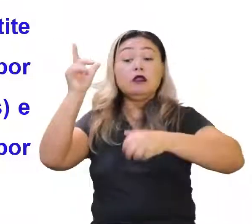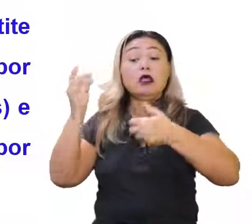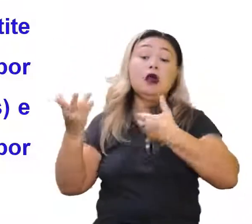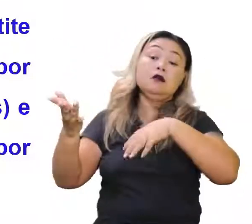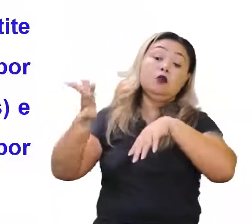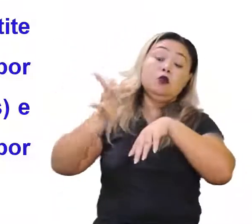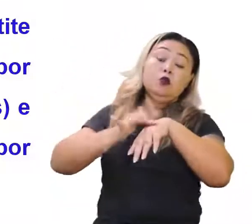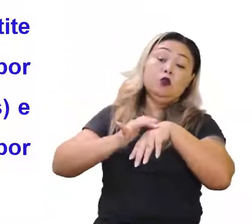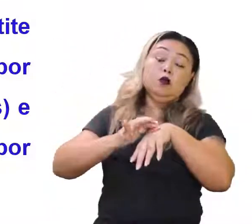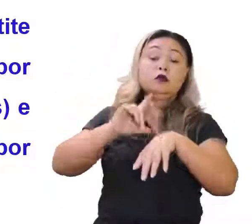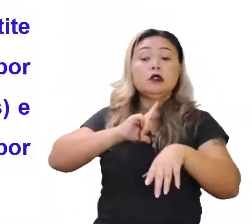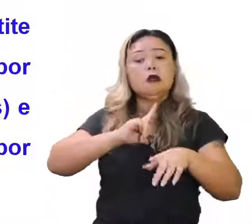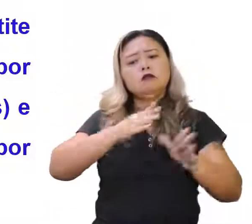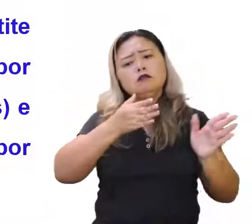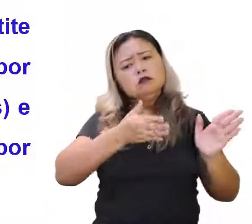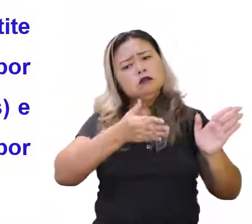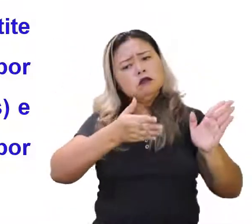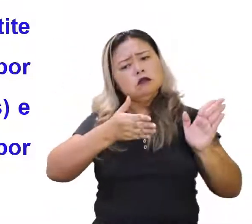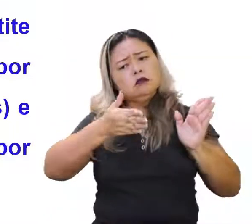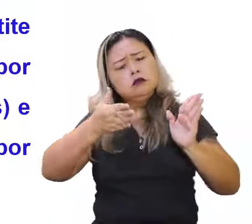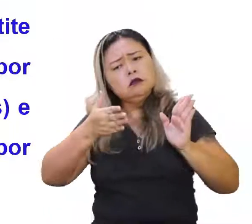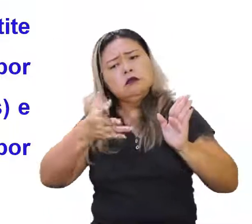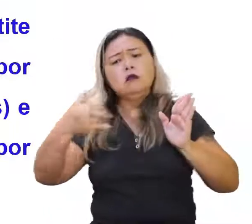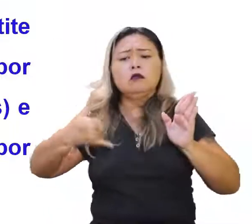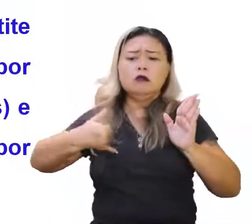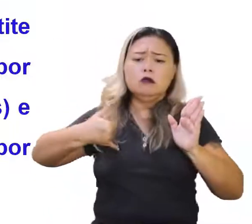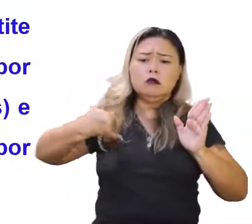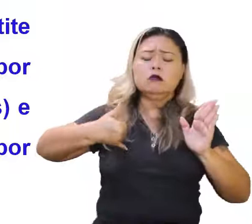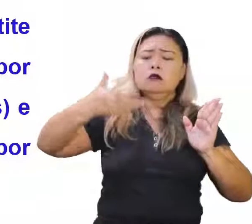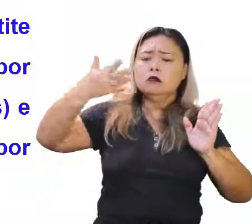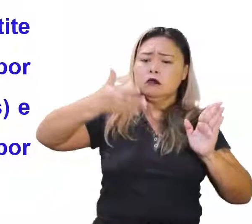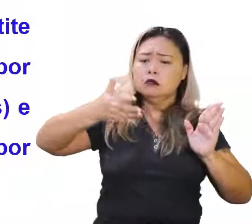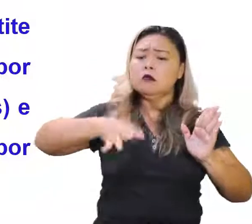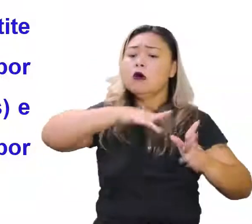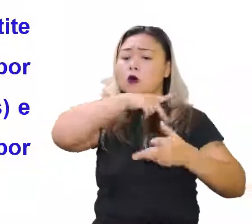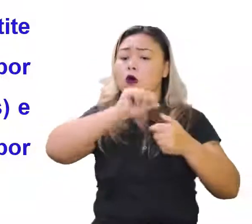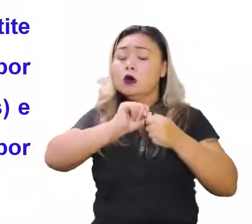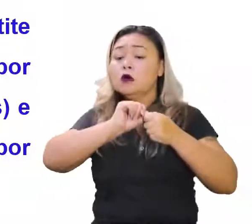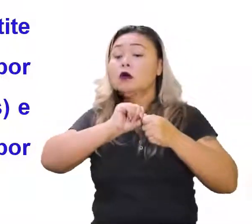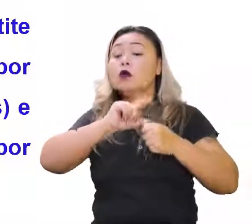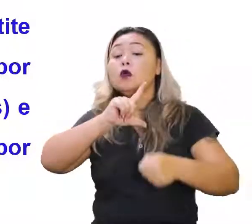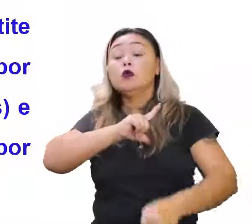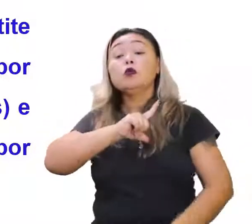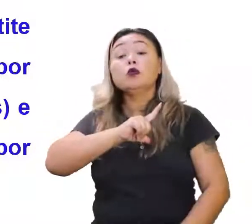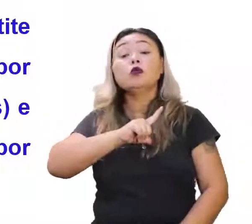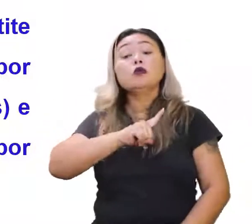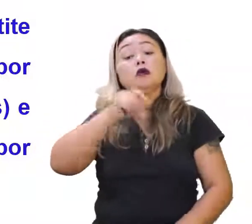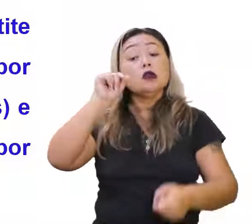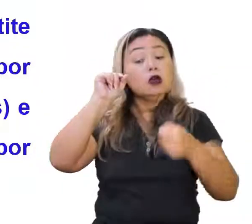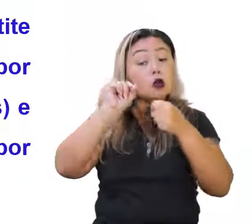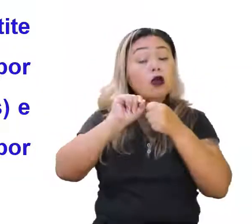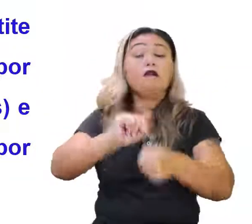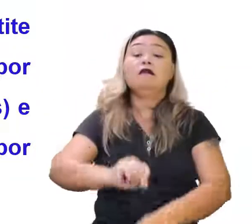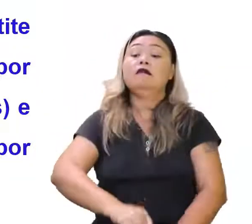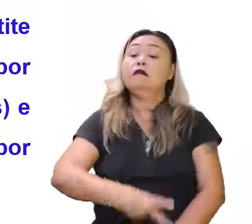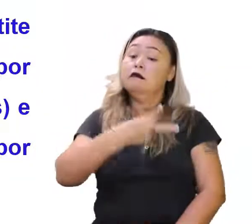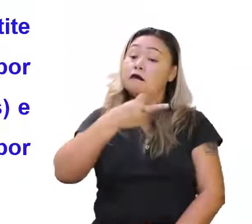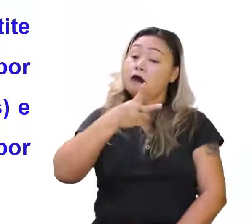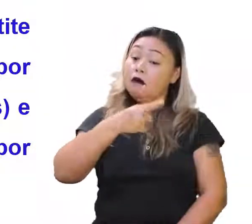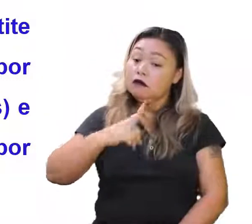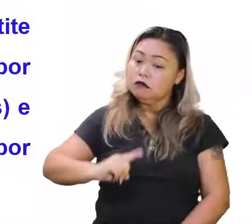nós temos épocas, a idade do animal, aonde tem que ser realizado o quê?